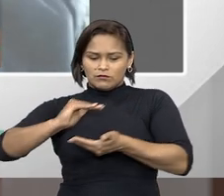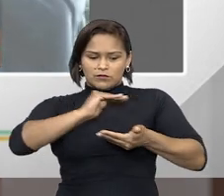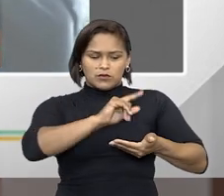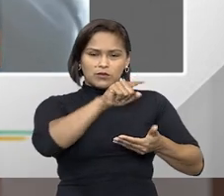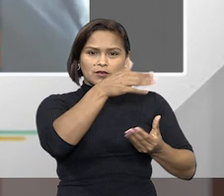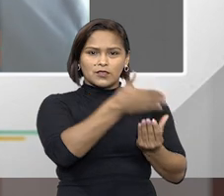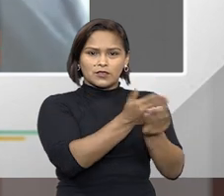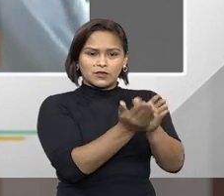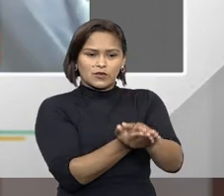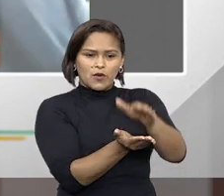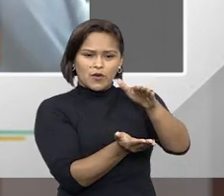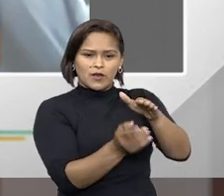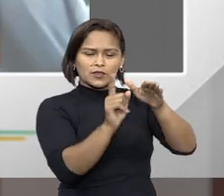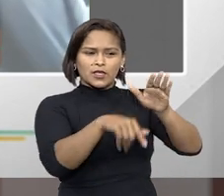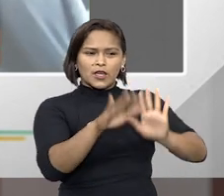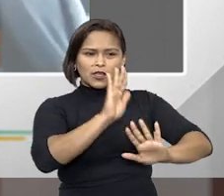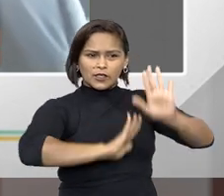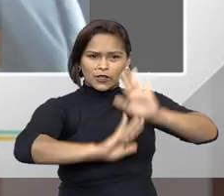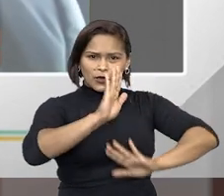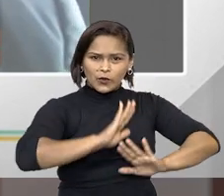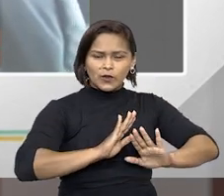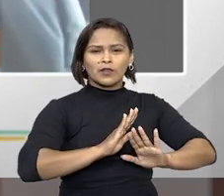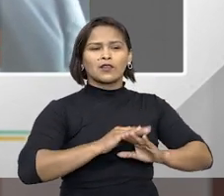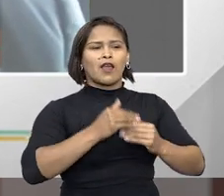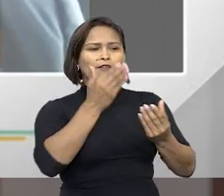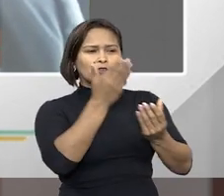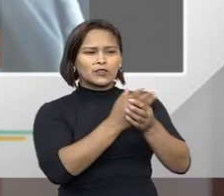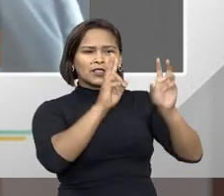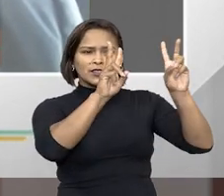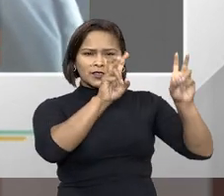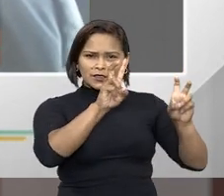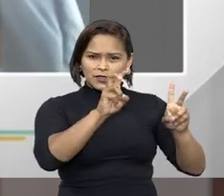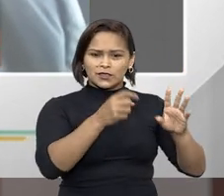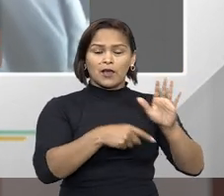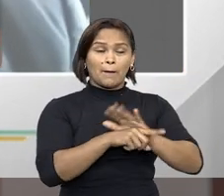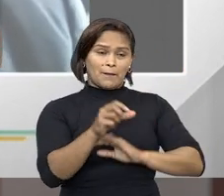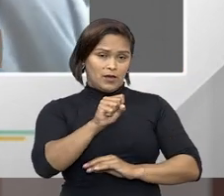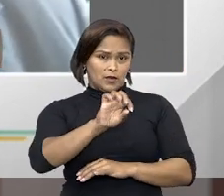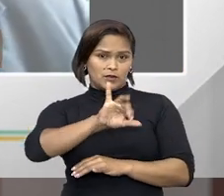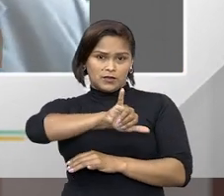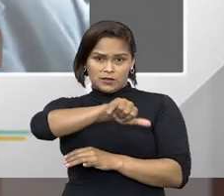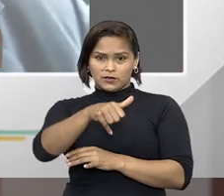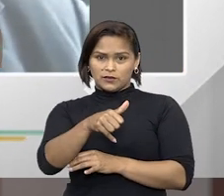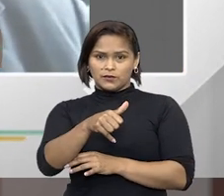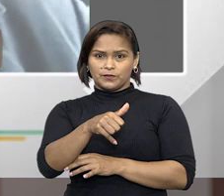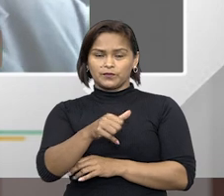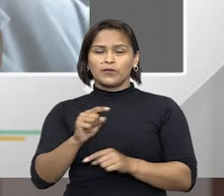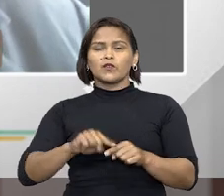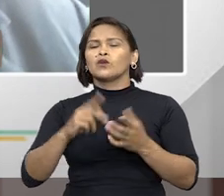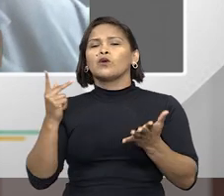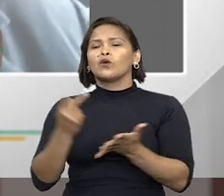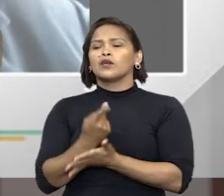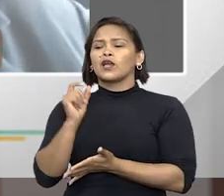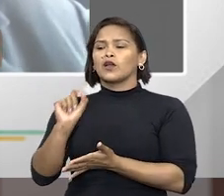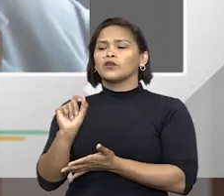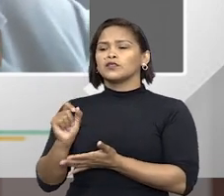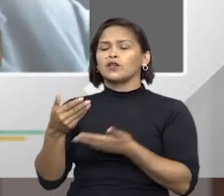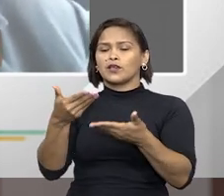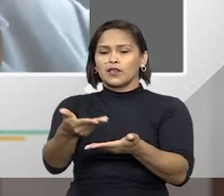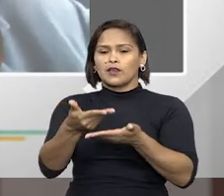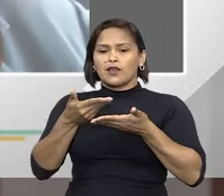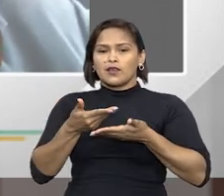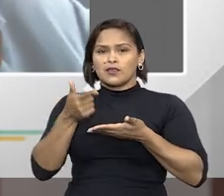que cuidavam de matéria infraconstitucional para o STJ. O que aconteceu é que nós recebemos no